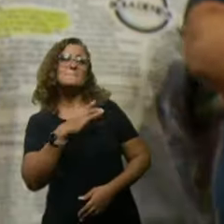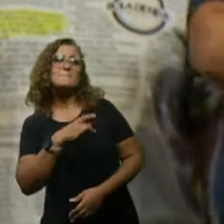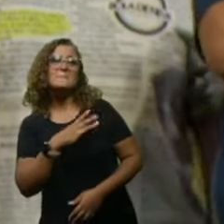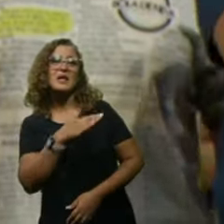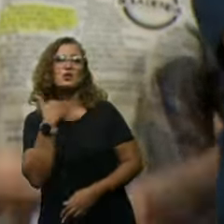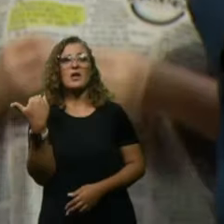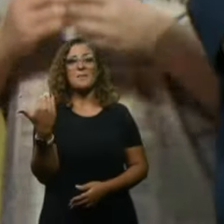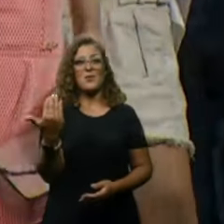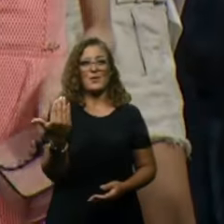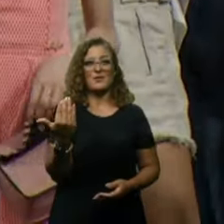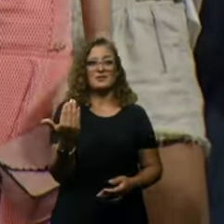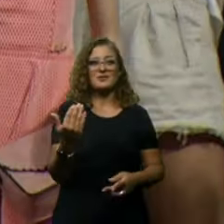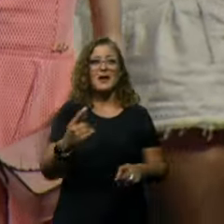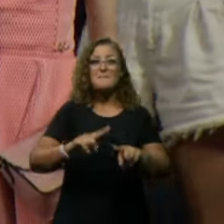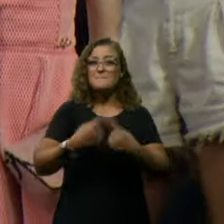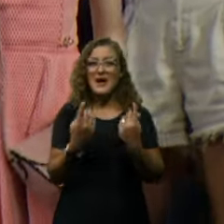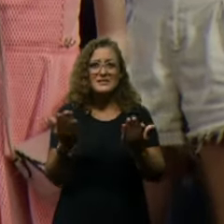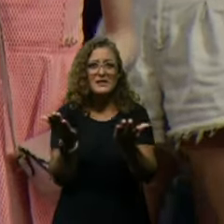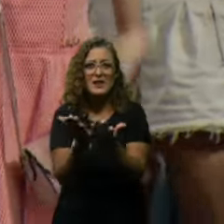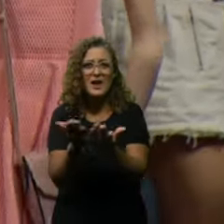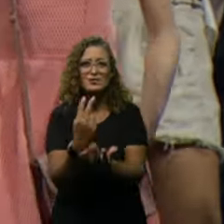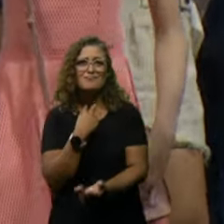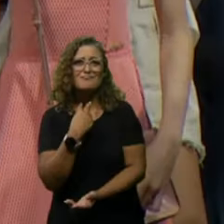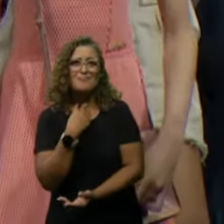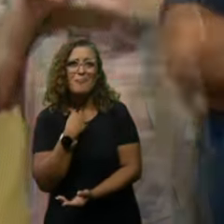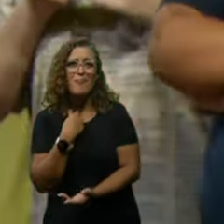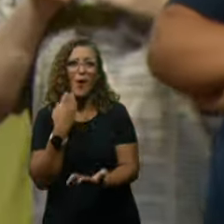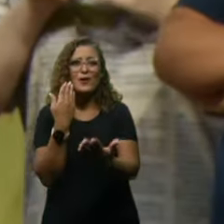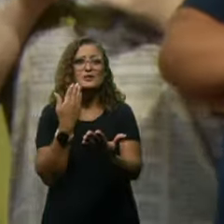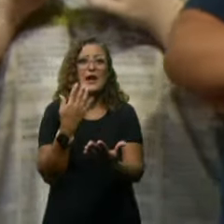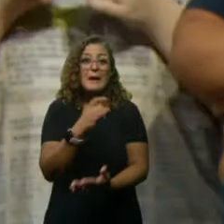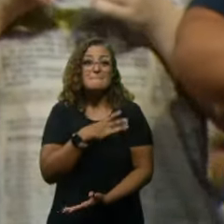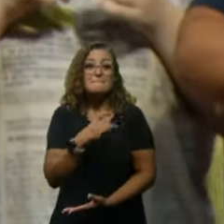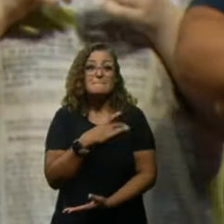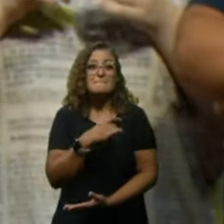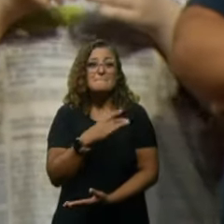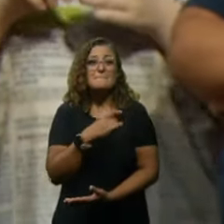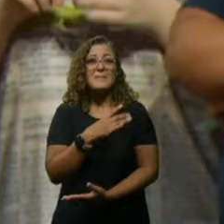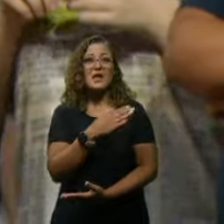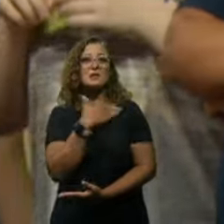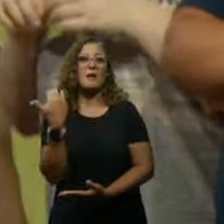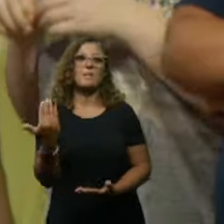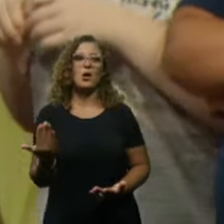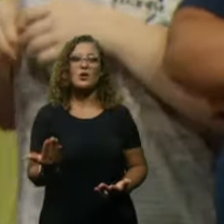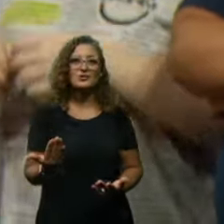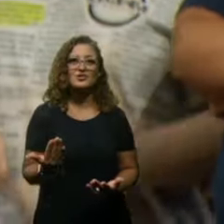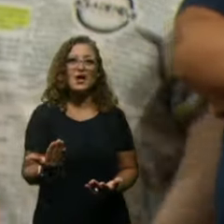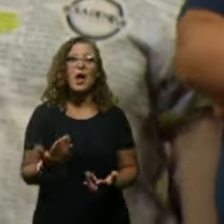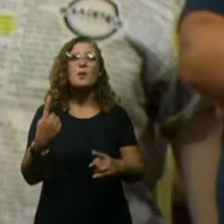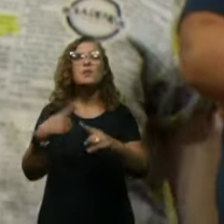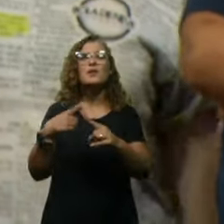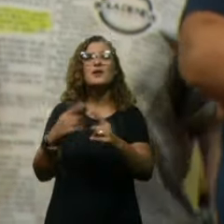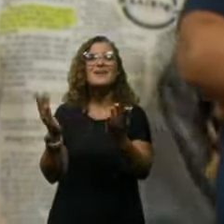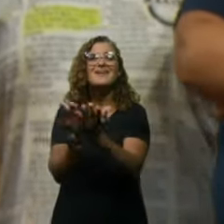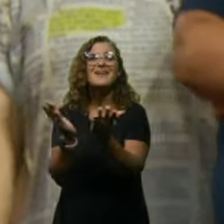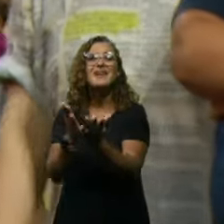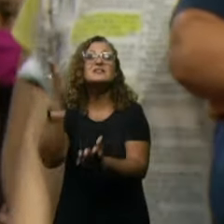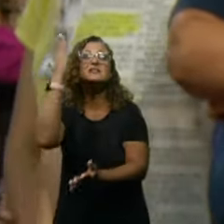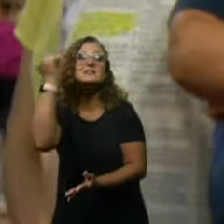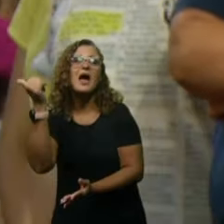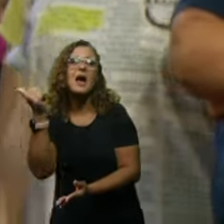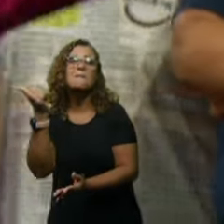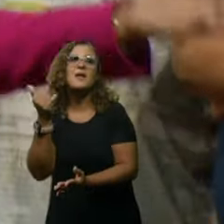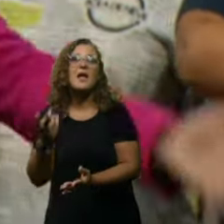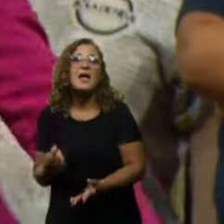não convém a um crente até medo da morte e para um crente que entende o que é eternidade morte não é um problema é apenas um